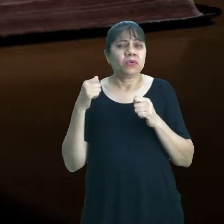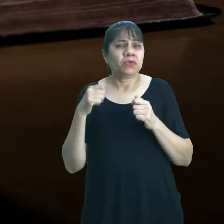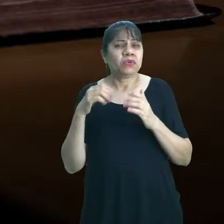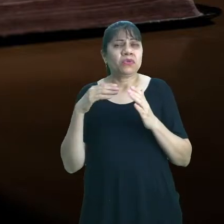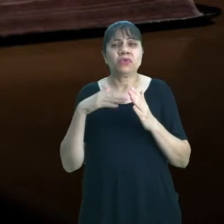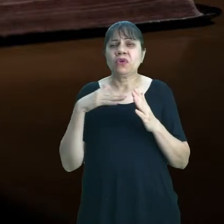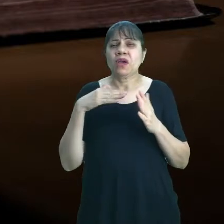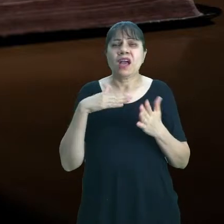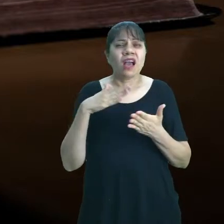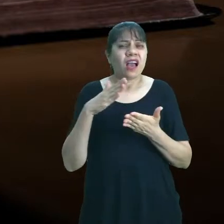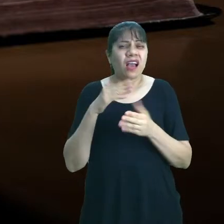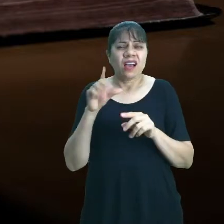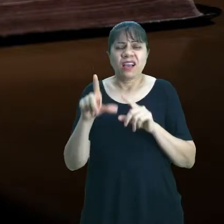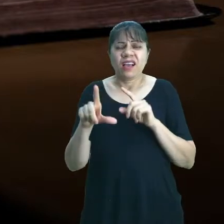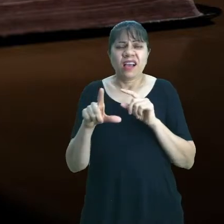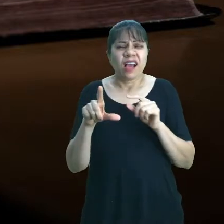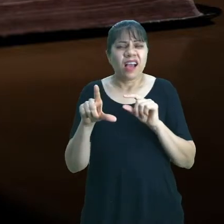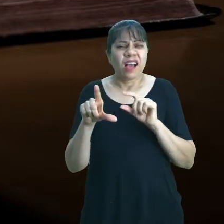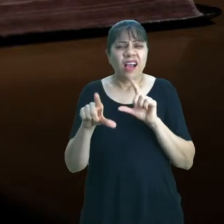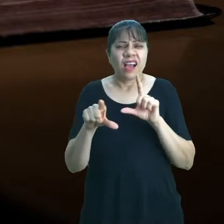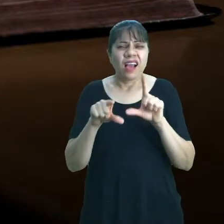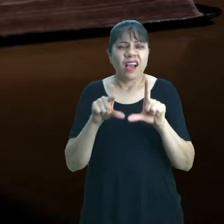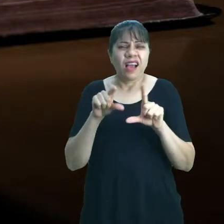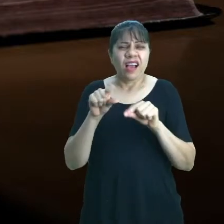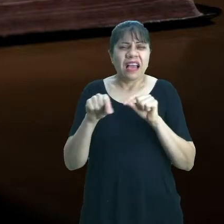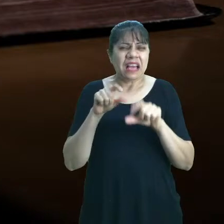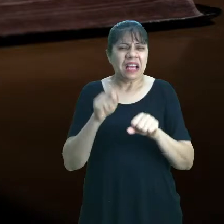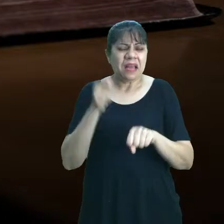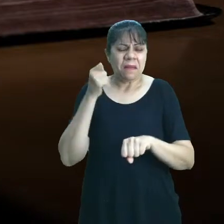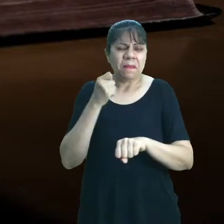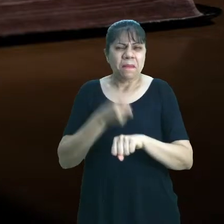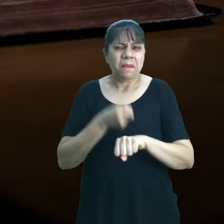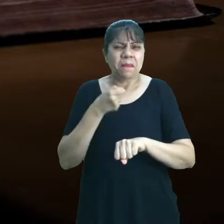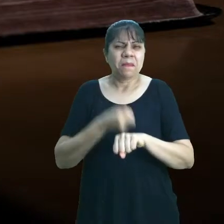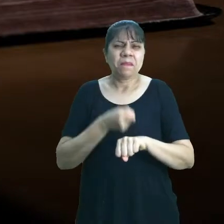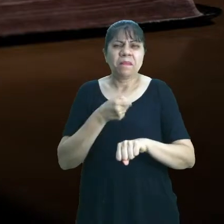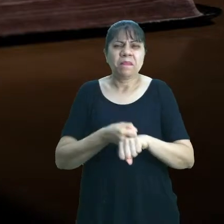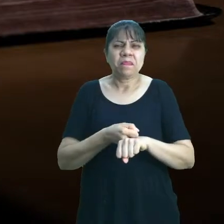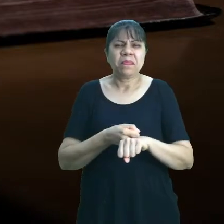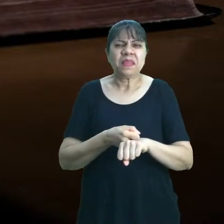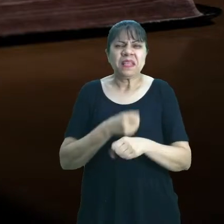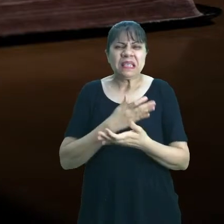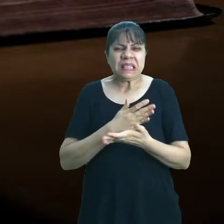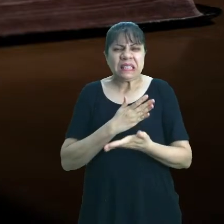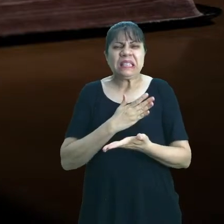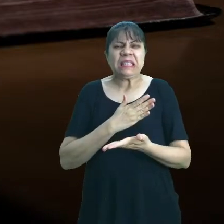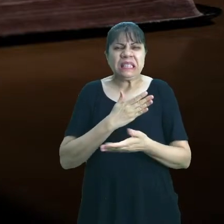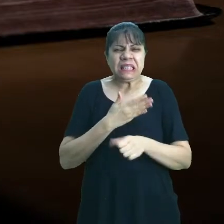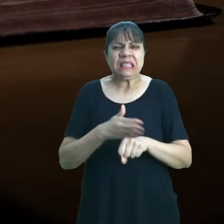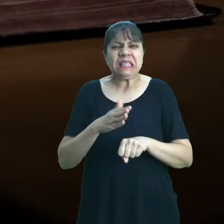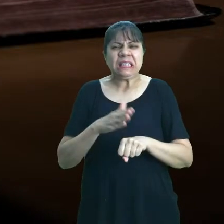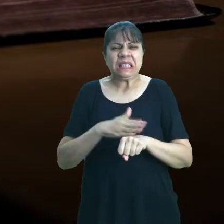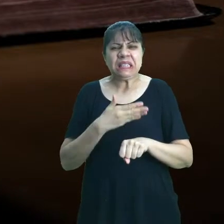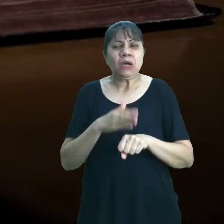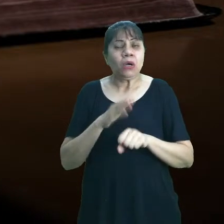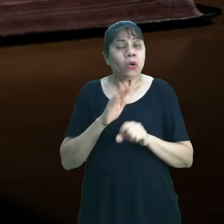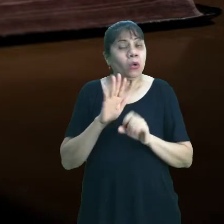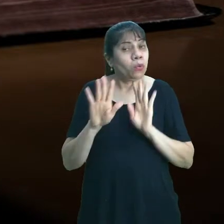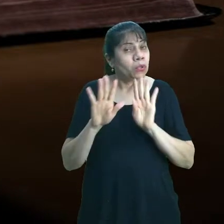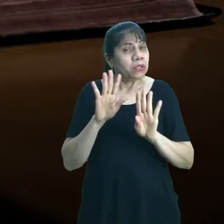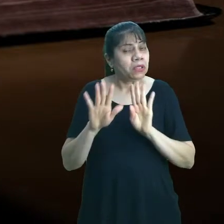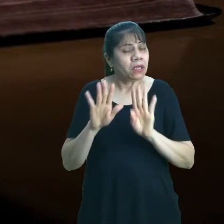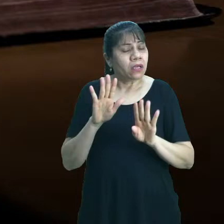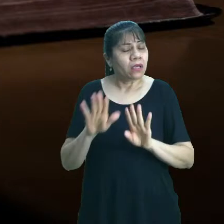ditos como pregos bem afiados, provenientes do único pastor. Cuidado, meu filho,